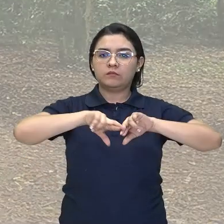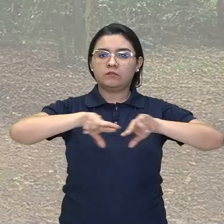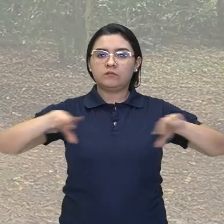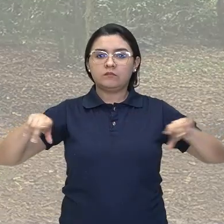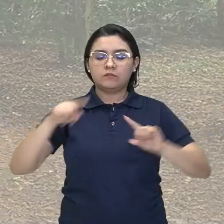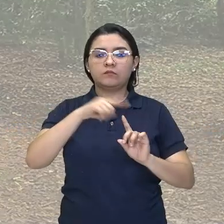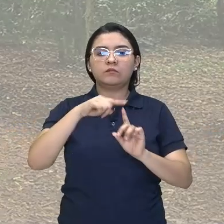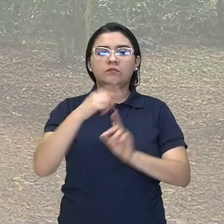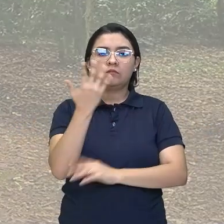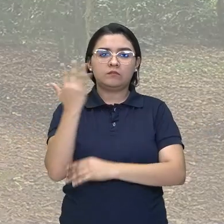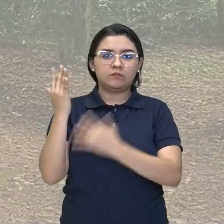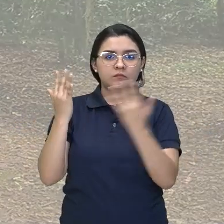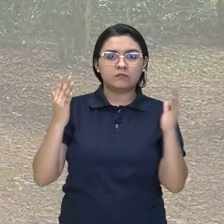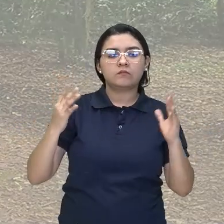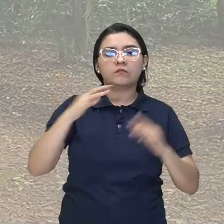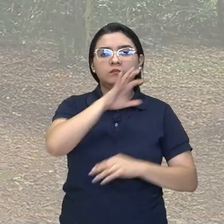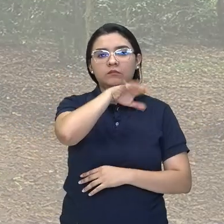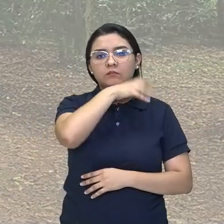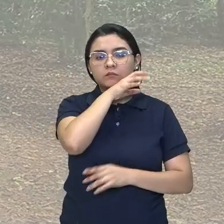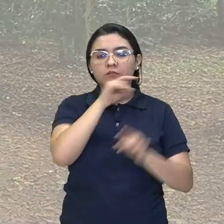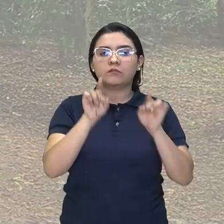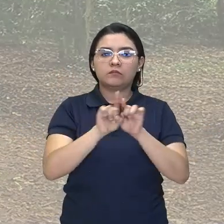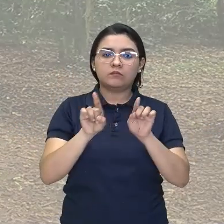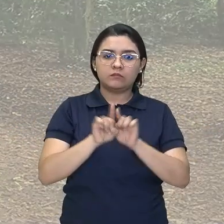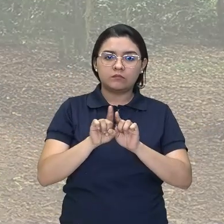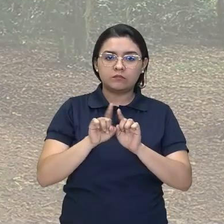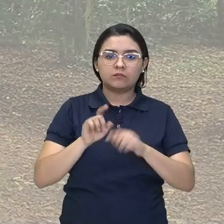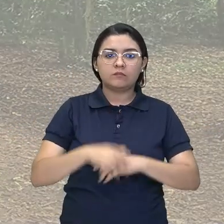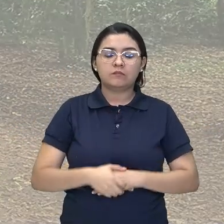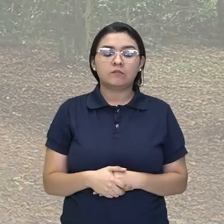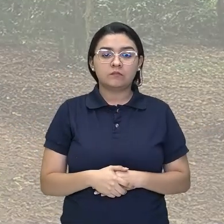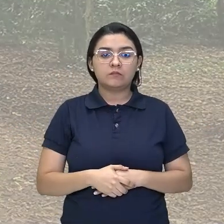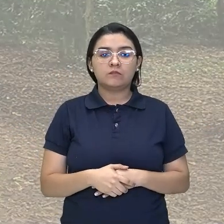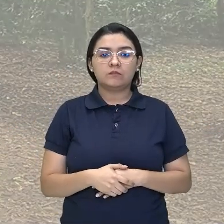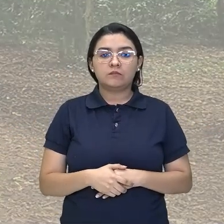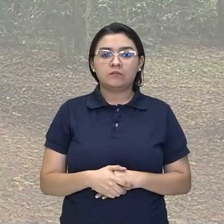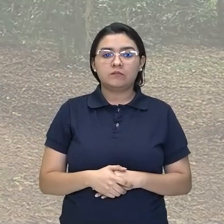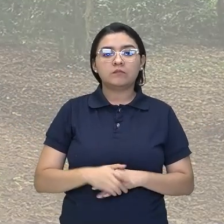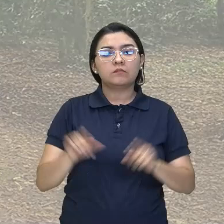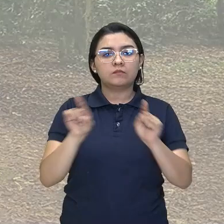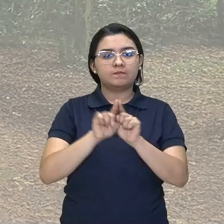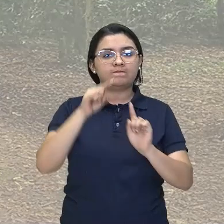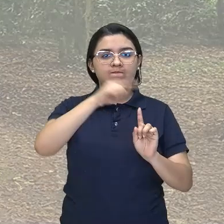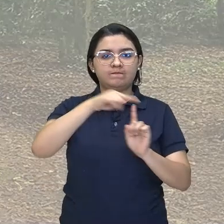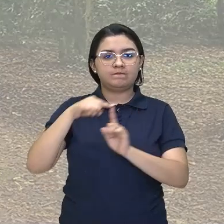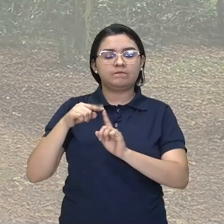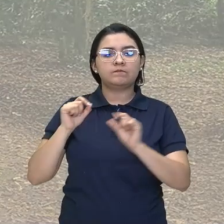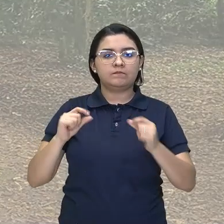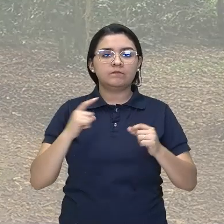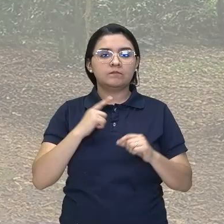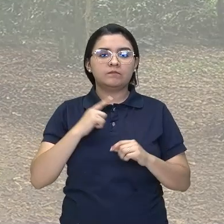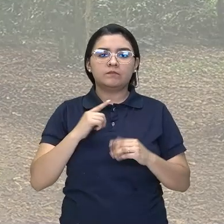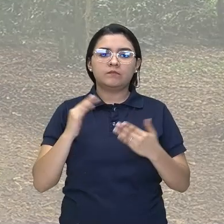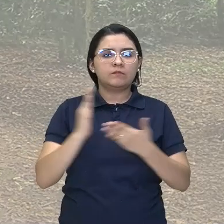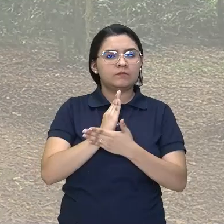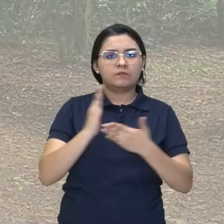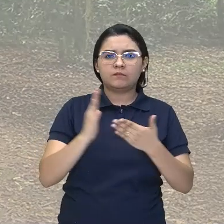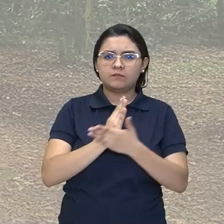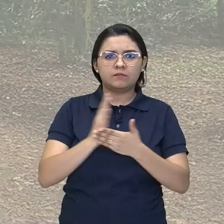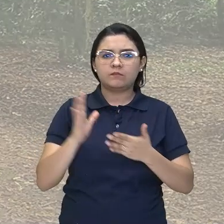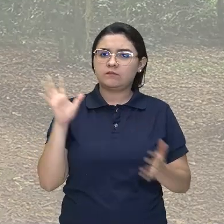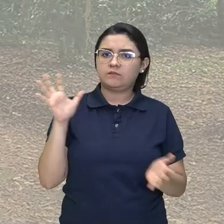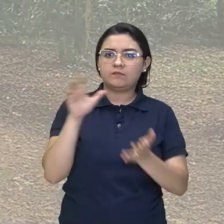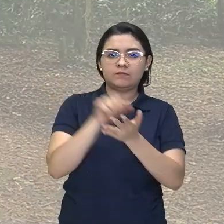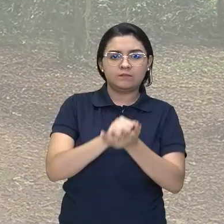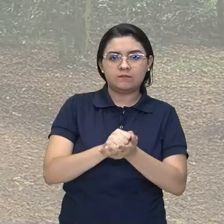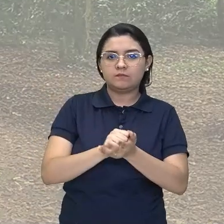espécies vegetais, animais, ou da fauna e da flora, né? Espécies, inclusive, que ainda nem foram